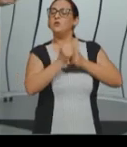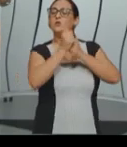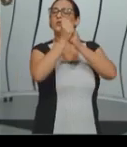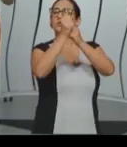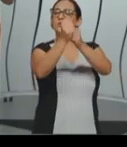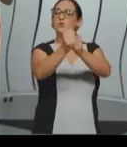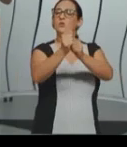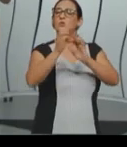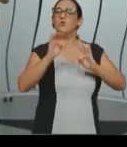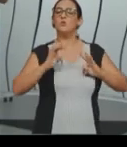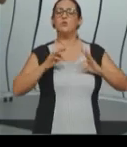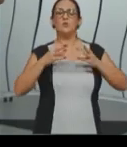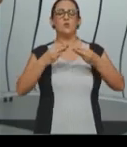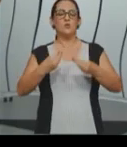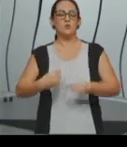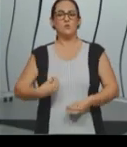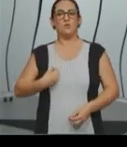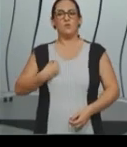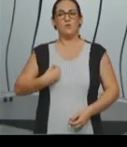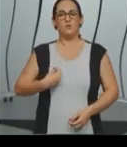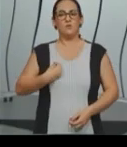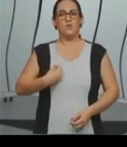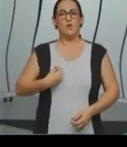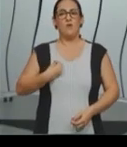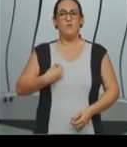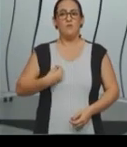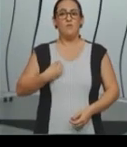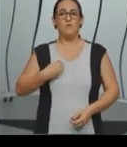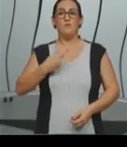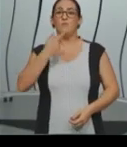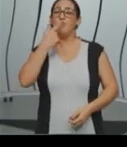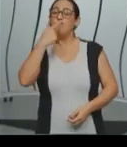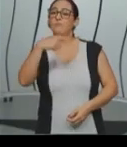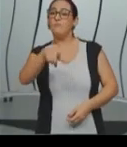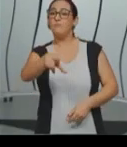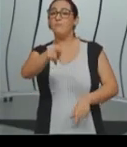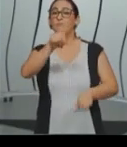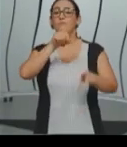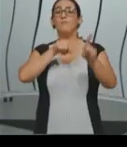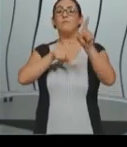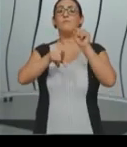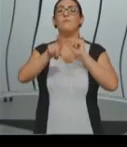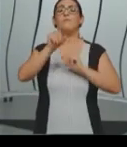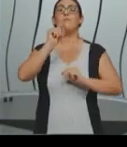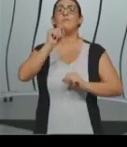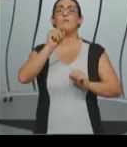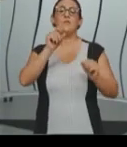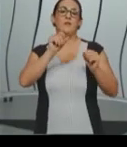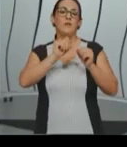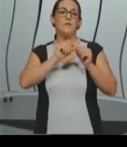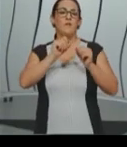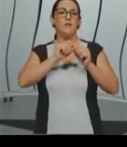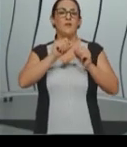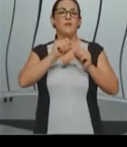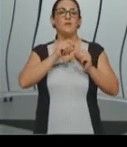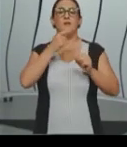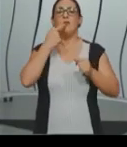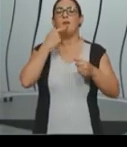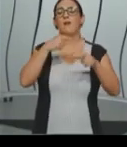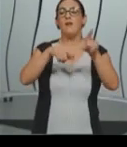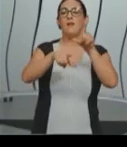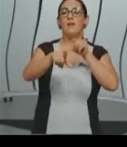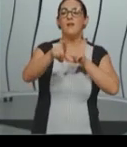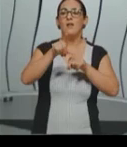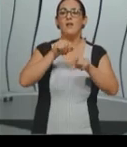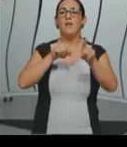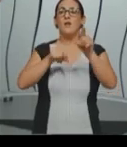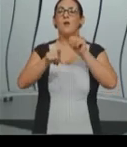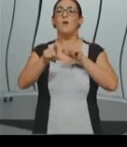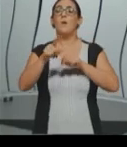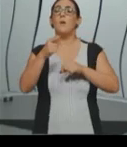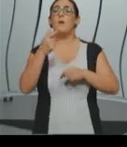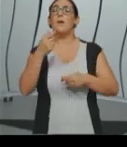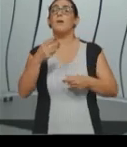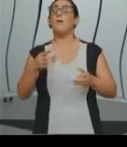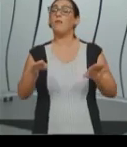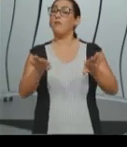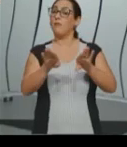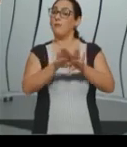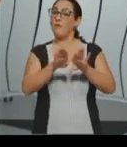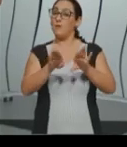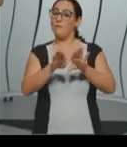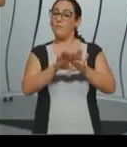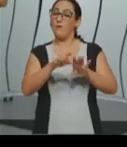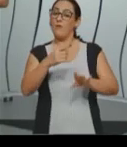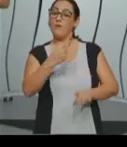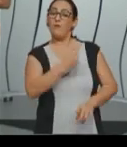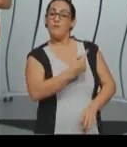vida, né, que lhe permite fazer escolhas, que lhe permite, né, sair de um lugar e ir para o outro, ter garantias,